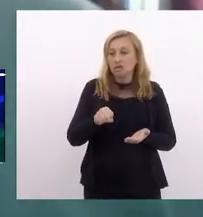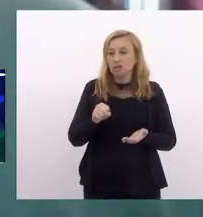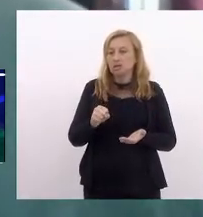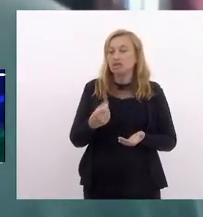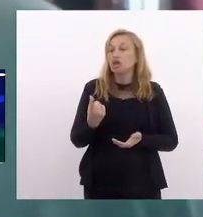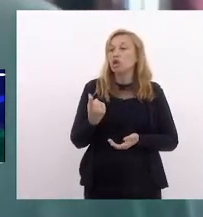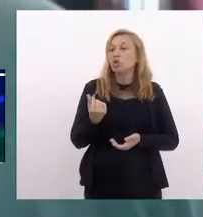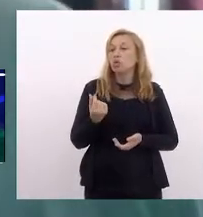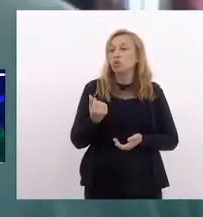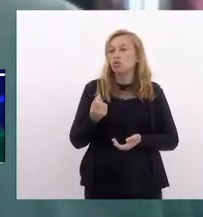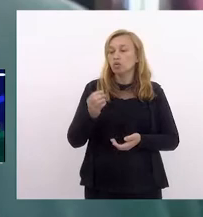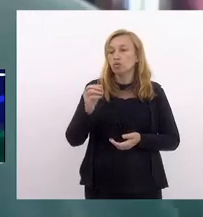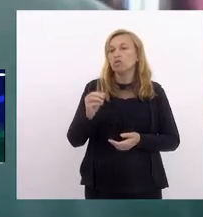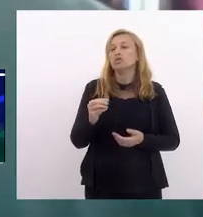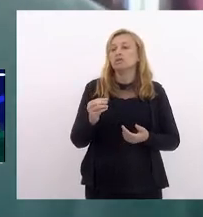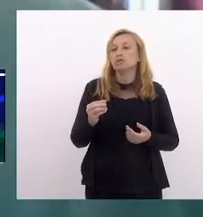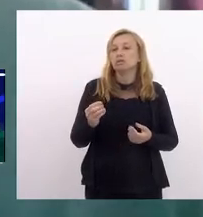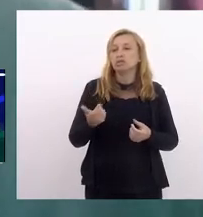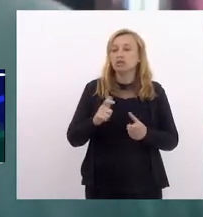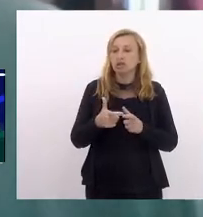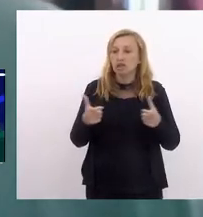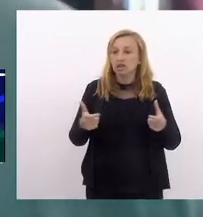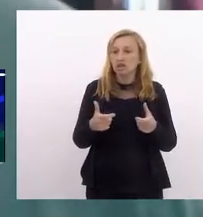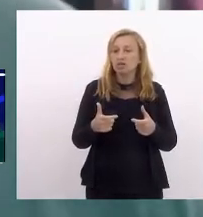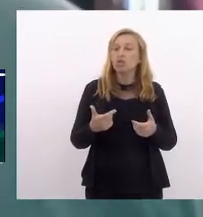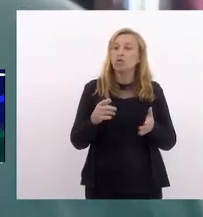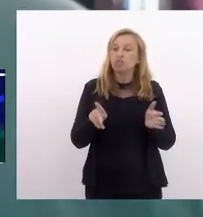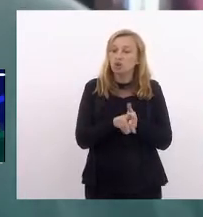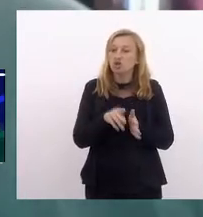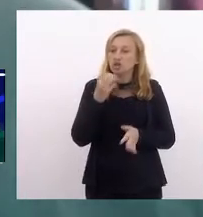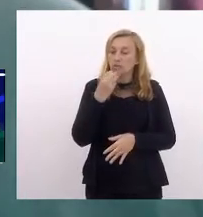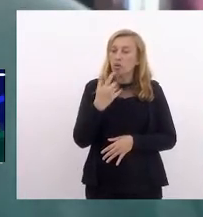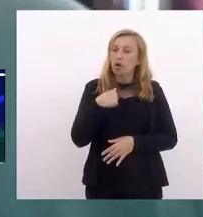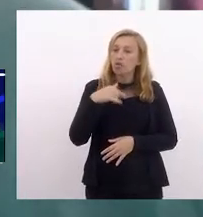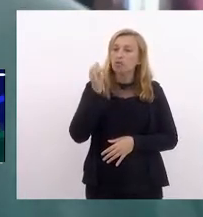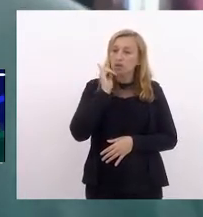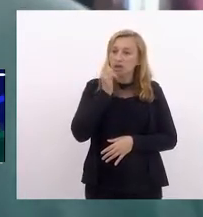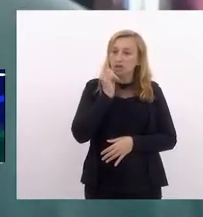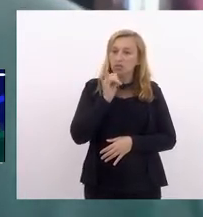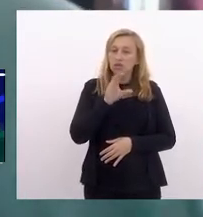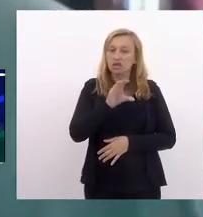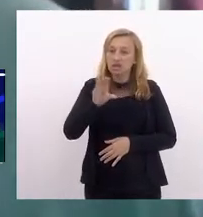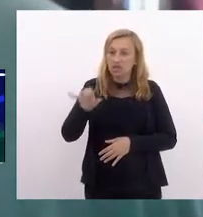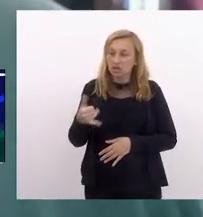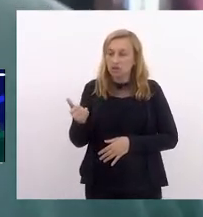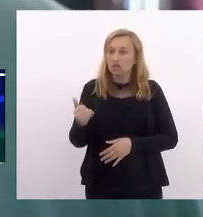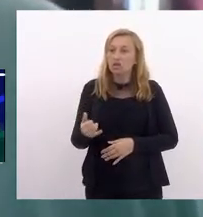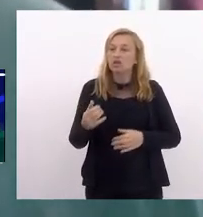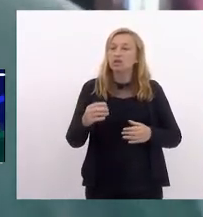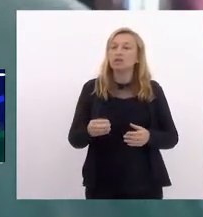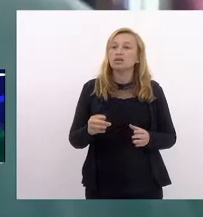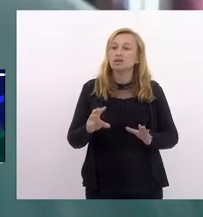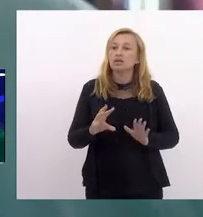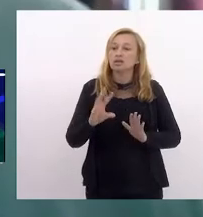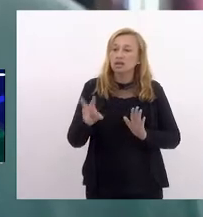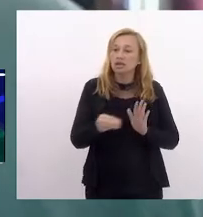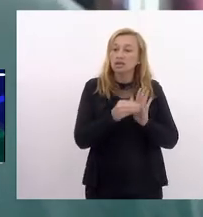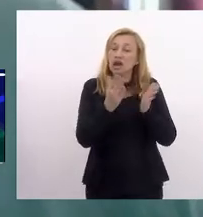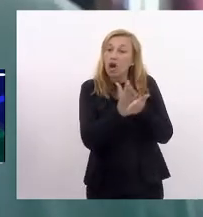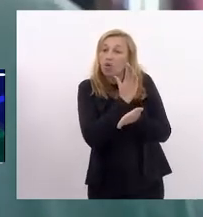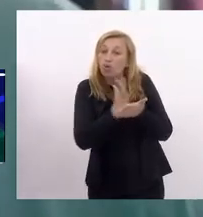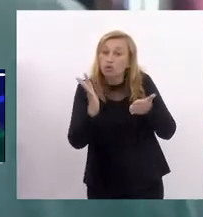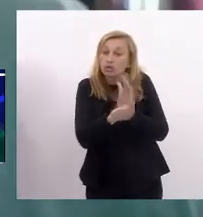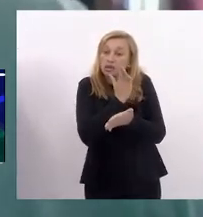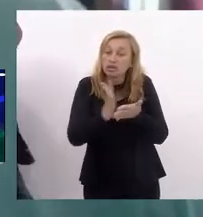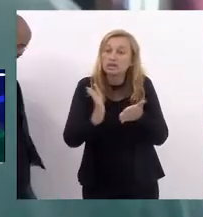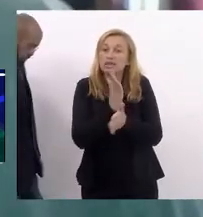lucros bilionários o projeto excelente eu fui relator na ccj e acrescentei ao bons